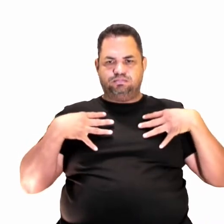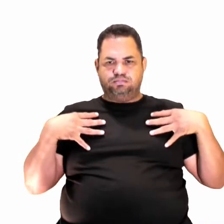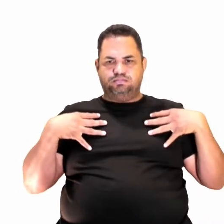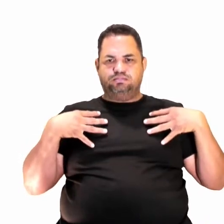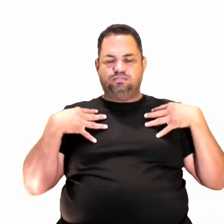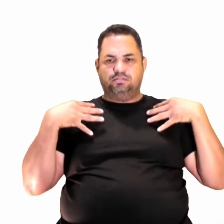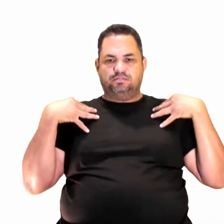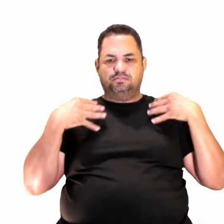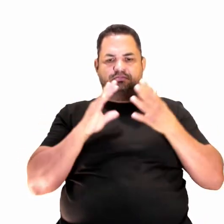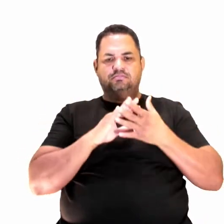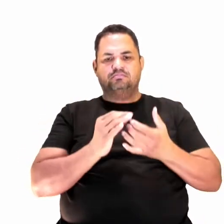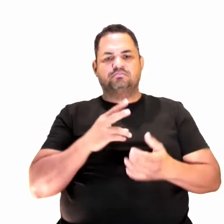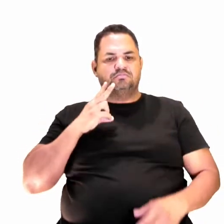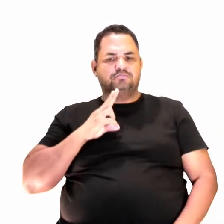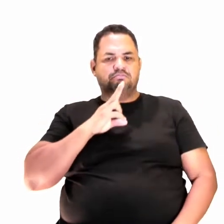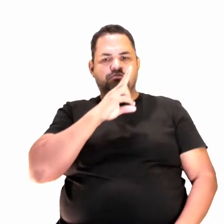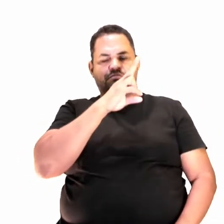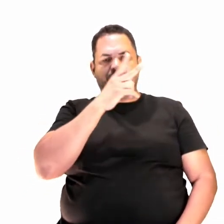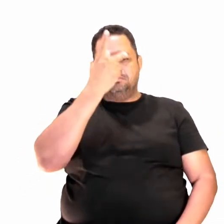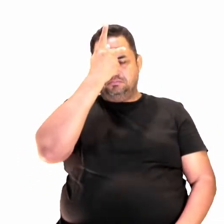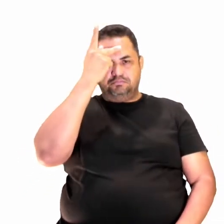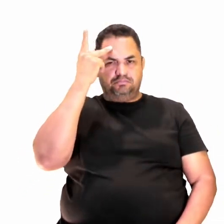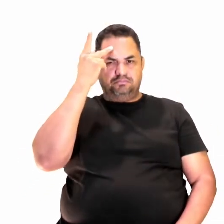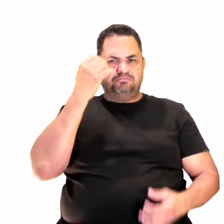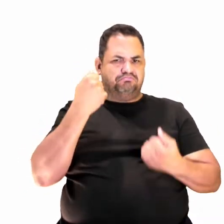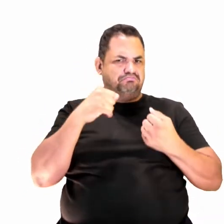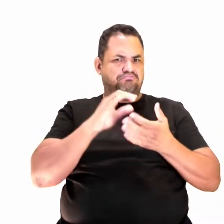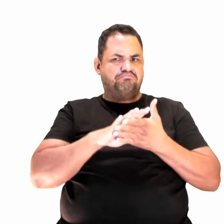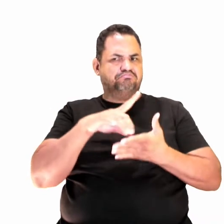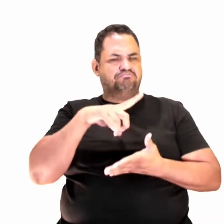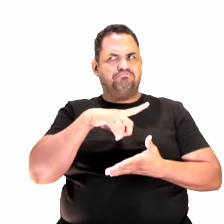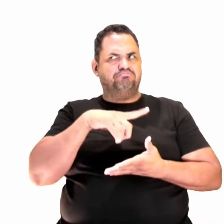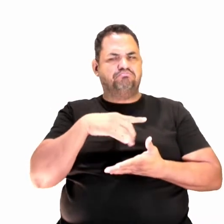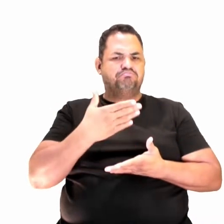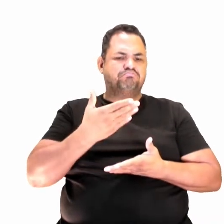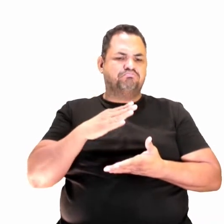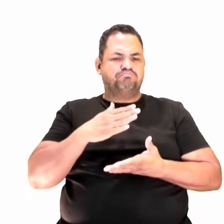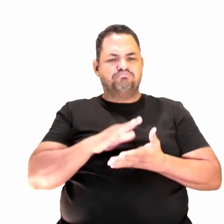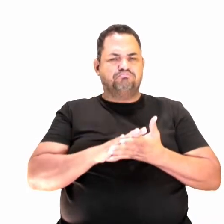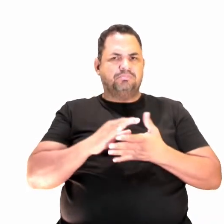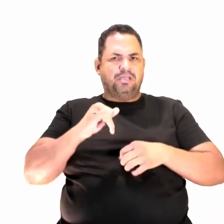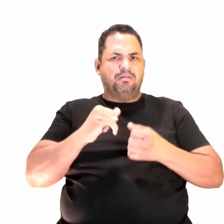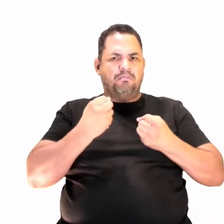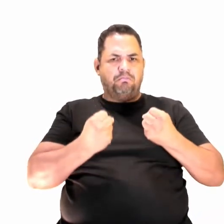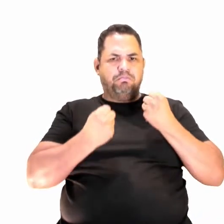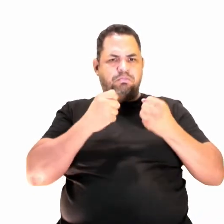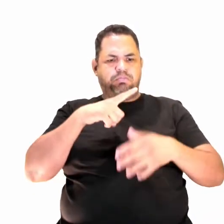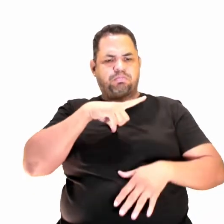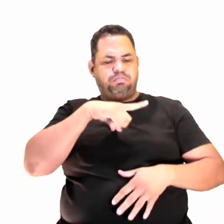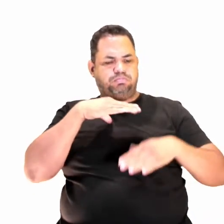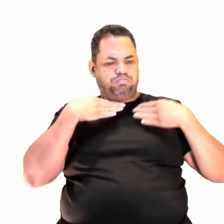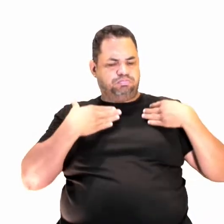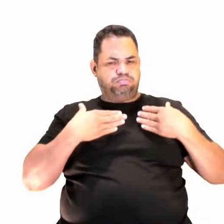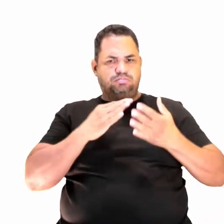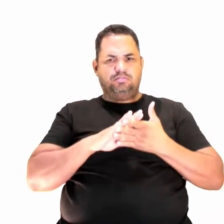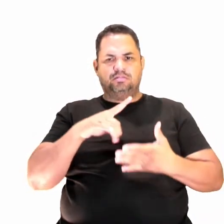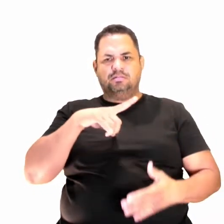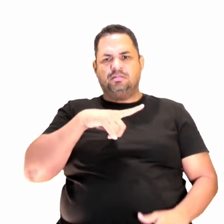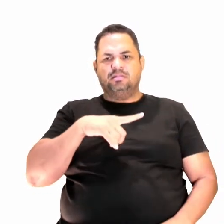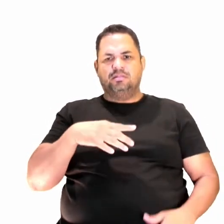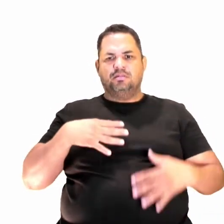enfim, plump. Temos a próxima. Próxima, slim, ou também você tem a opção de falar